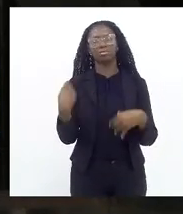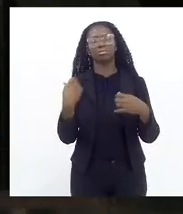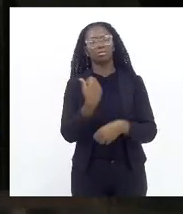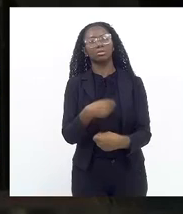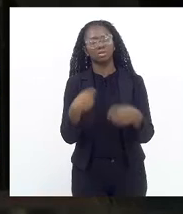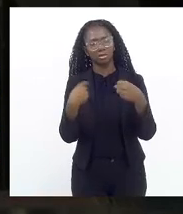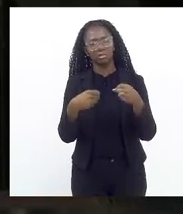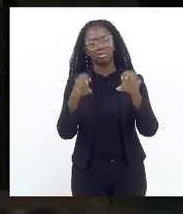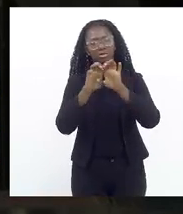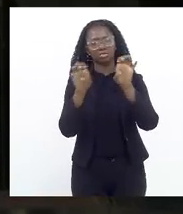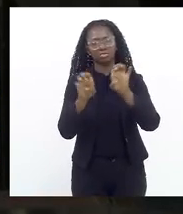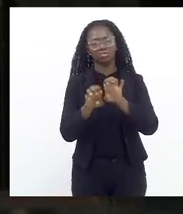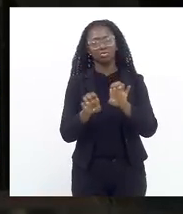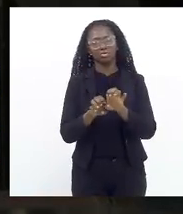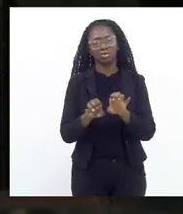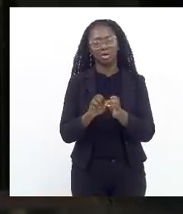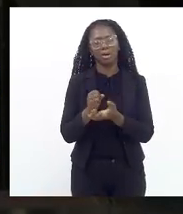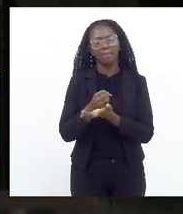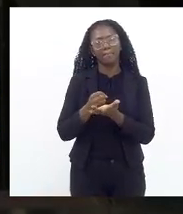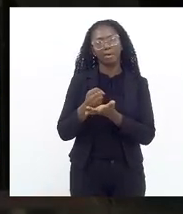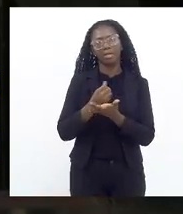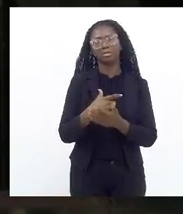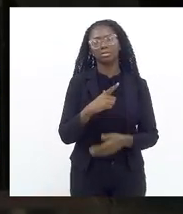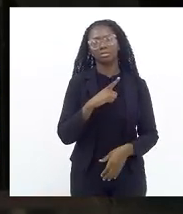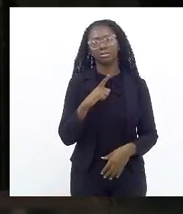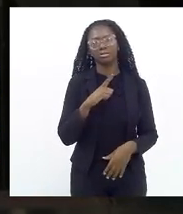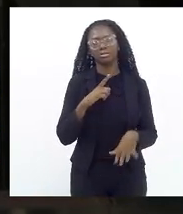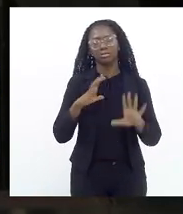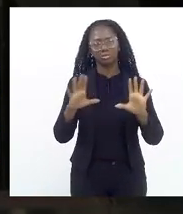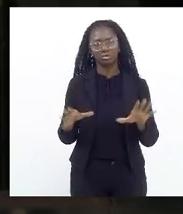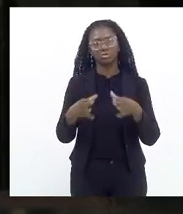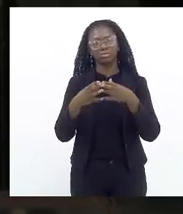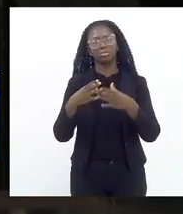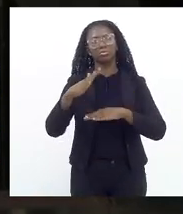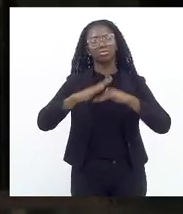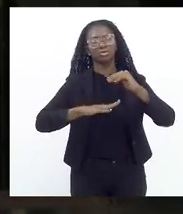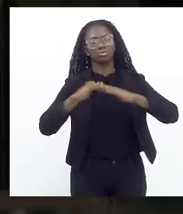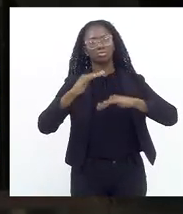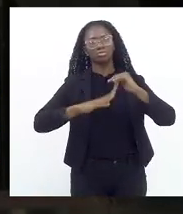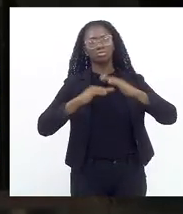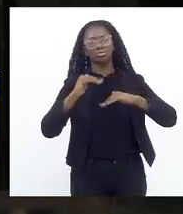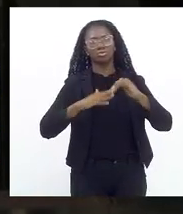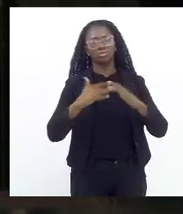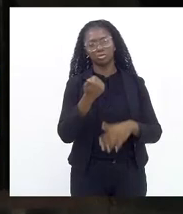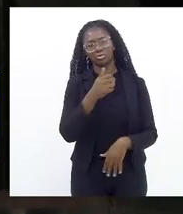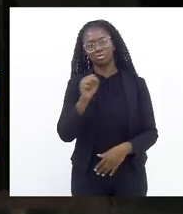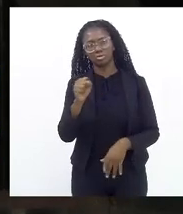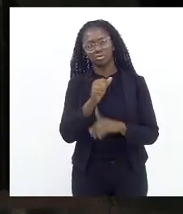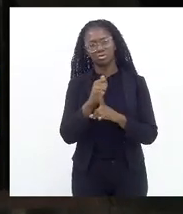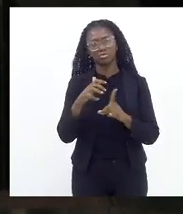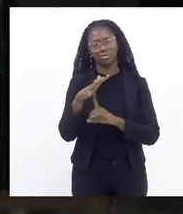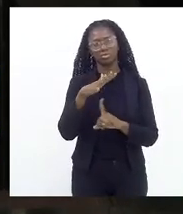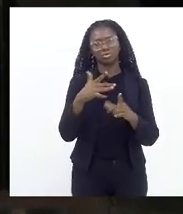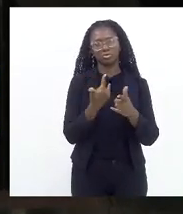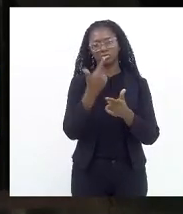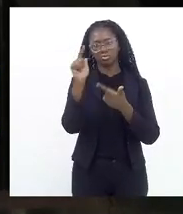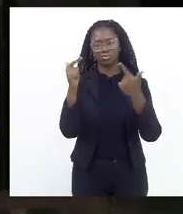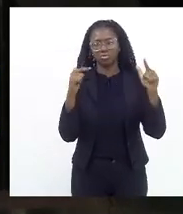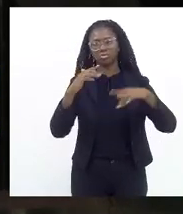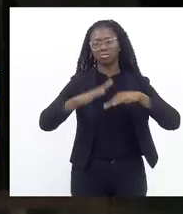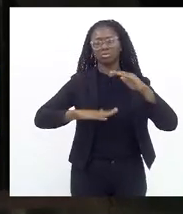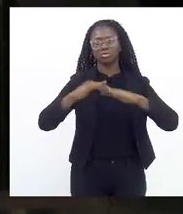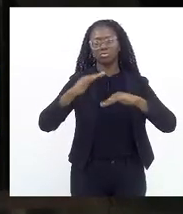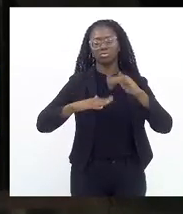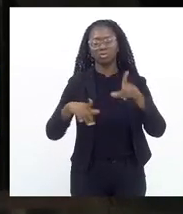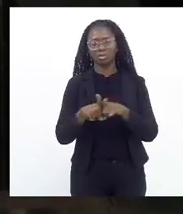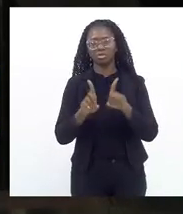precisa estruturar um corpo profissional de assistentes sociais e de outros profissionais